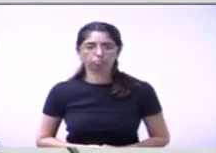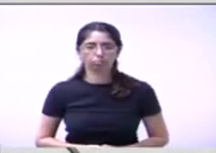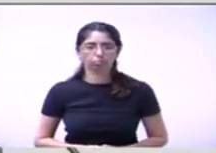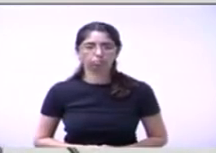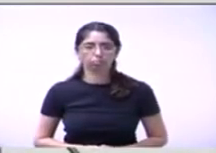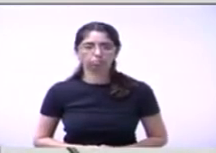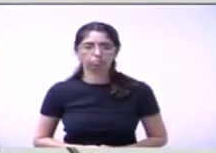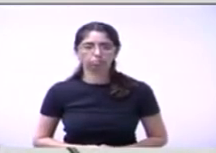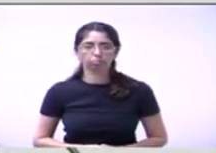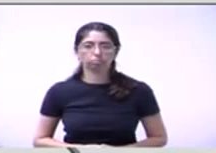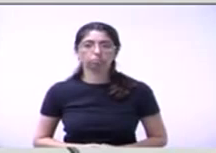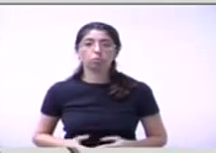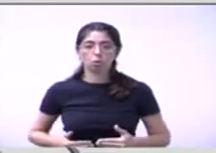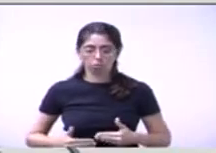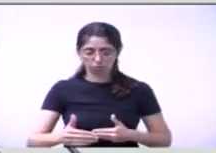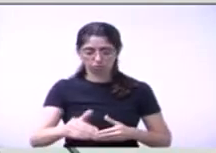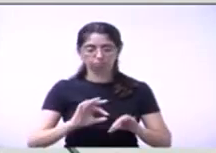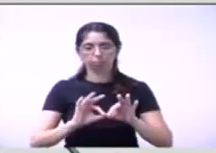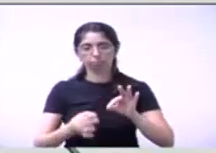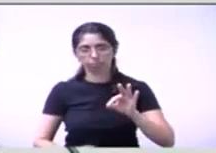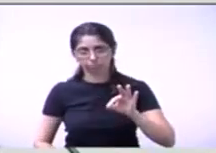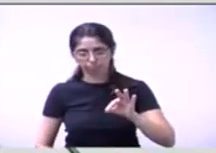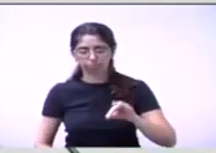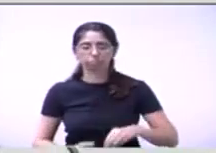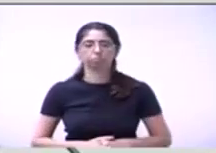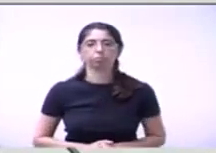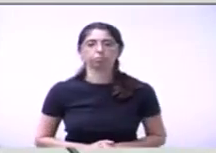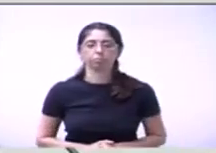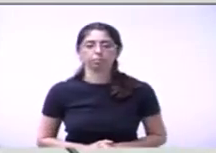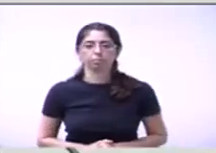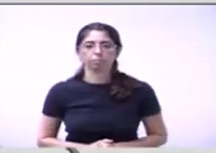dando sequência, abaixo, o dia